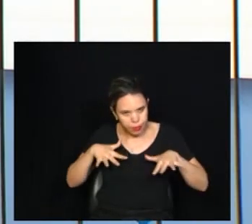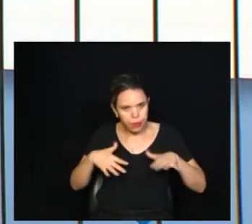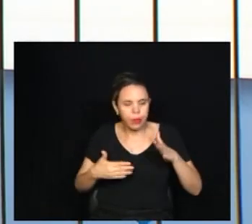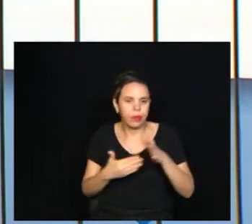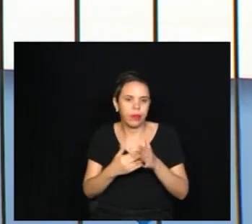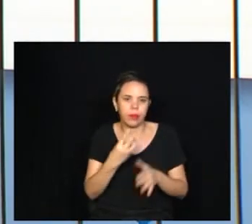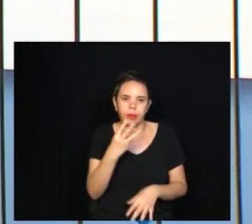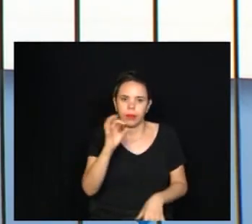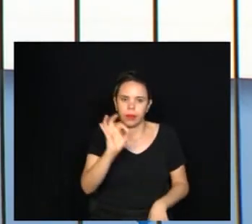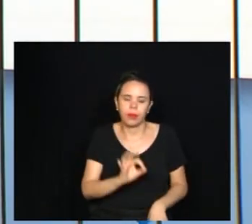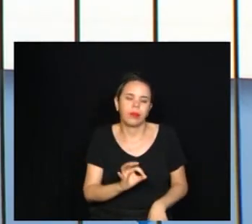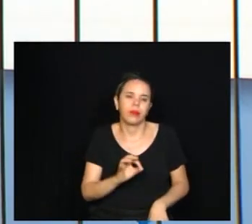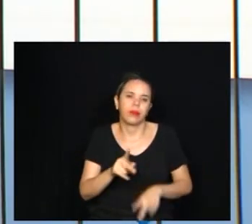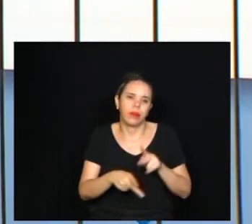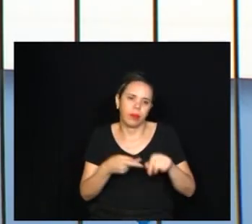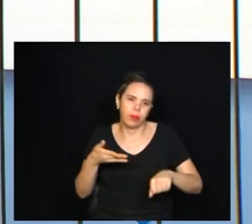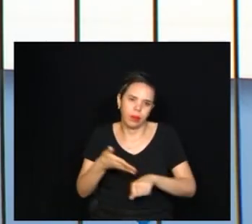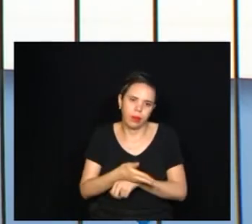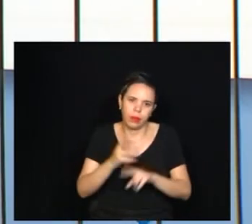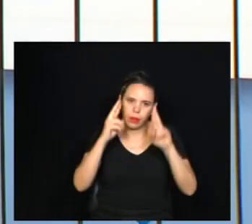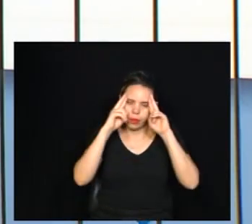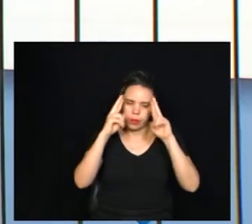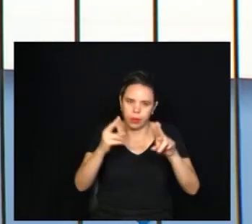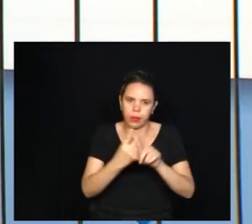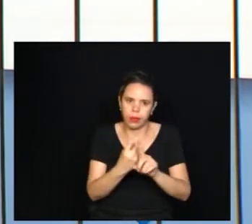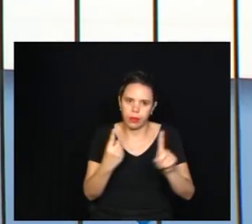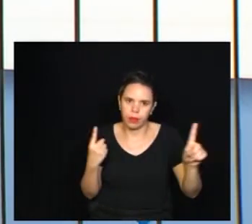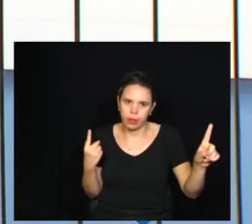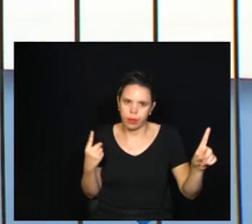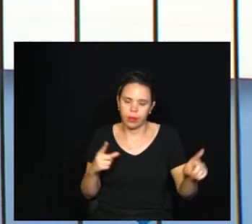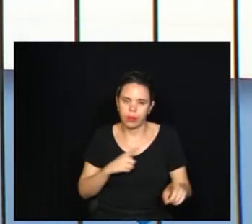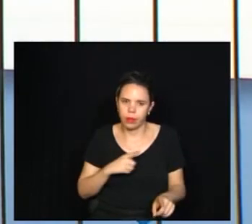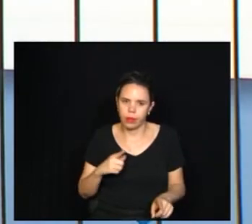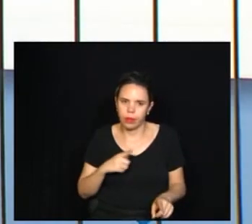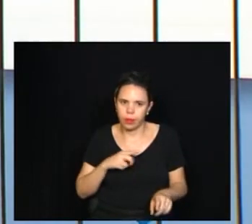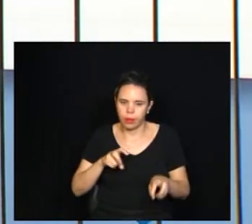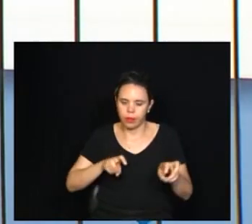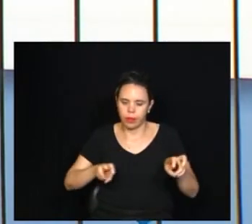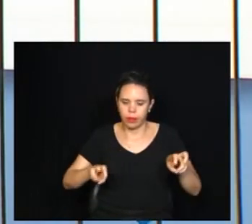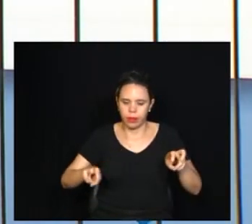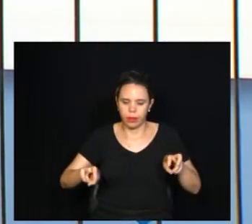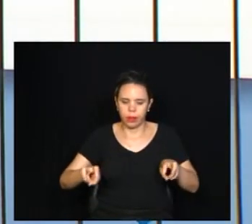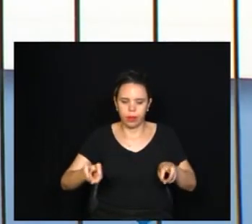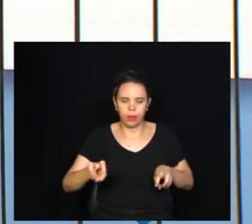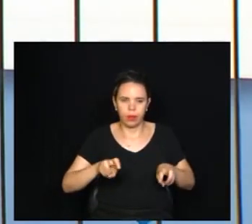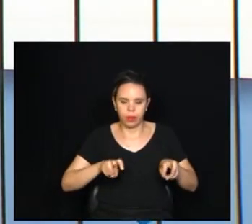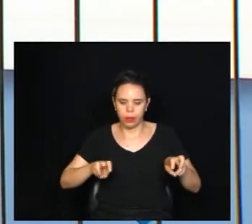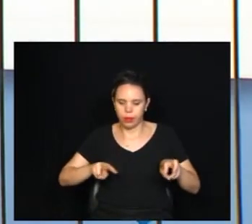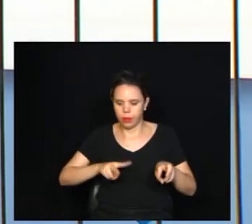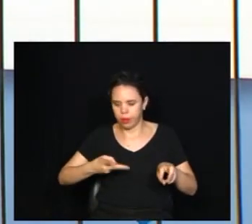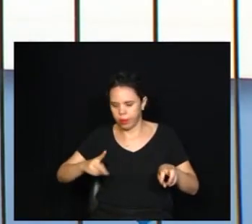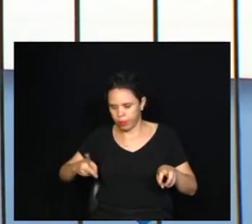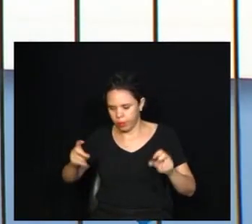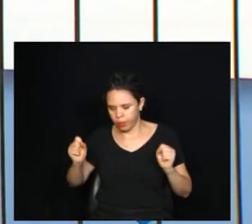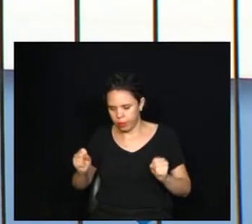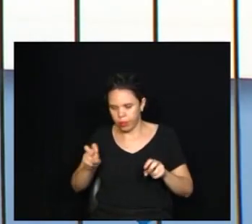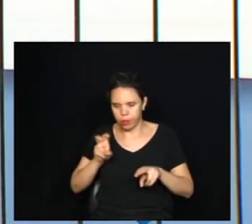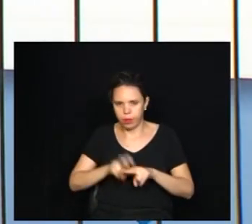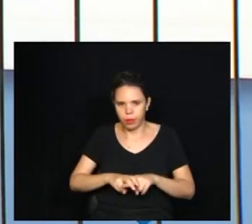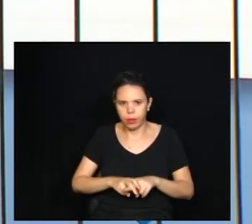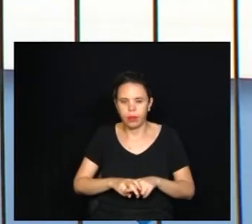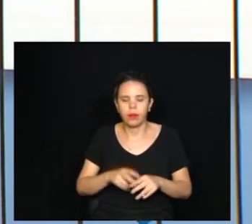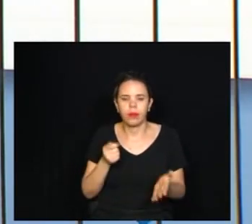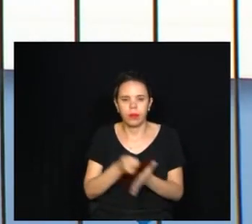de 35%, respeitando o distanciamento. Nós temos aí as cadeiras marcadas onde pode ou não sentar e também